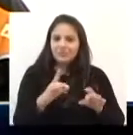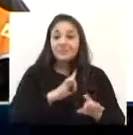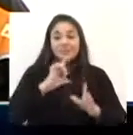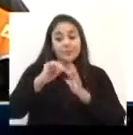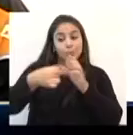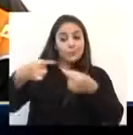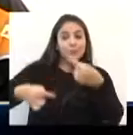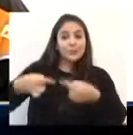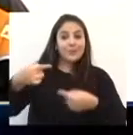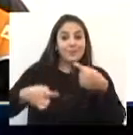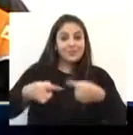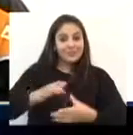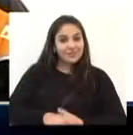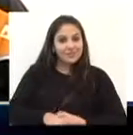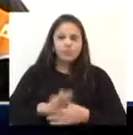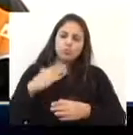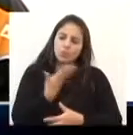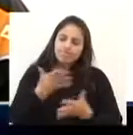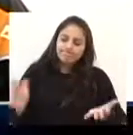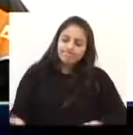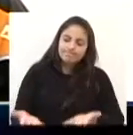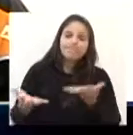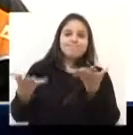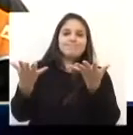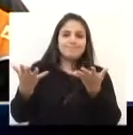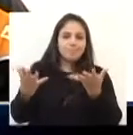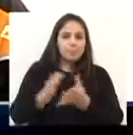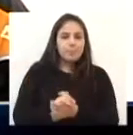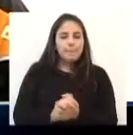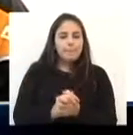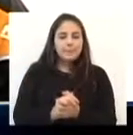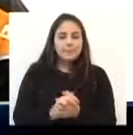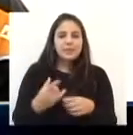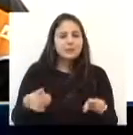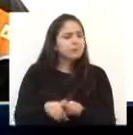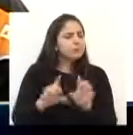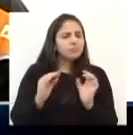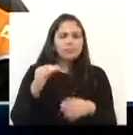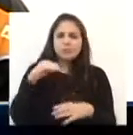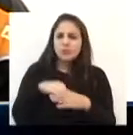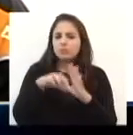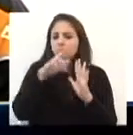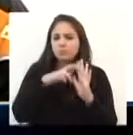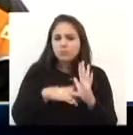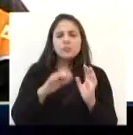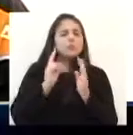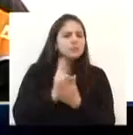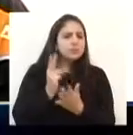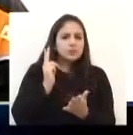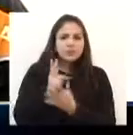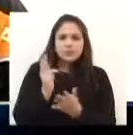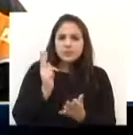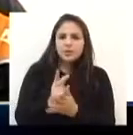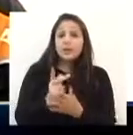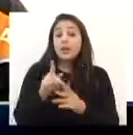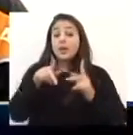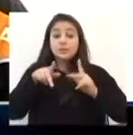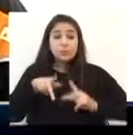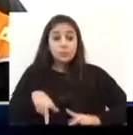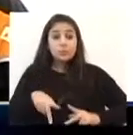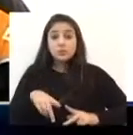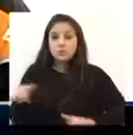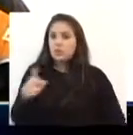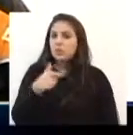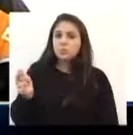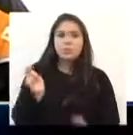Então, a gente incentiva, dentro do possível, sempre aqueles guris que não têm a